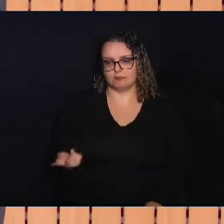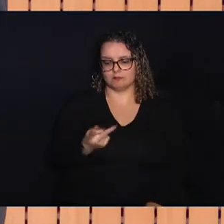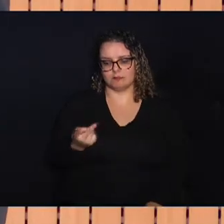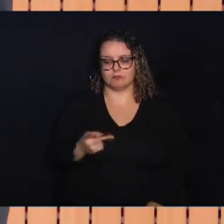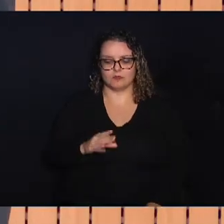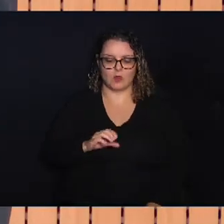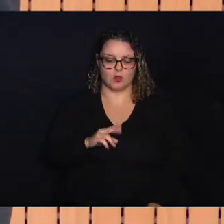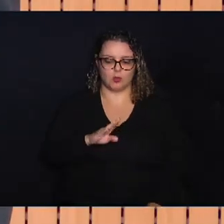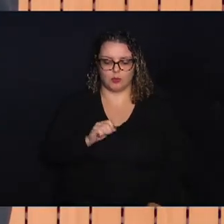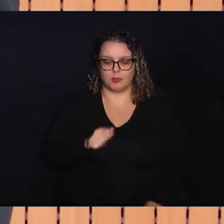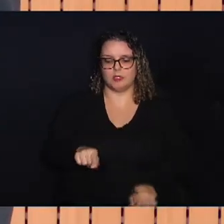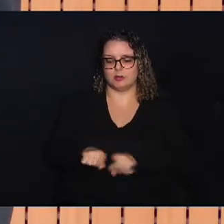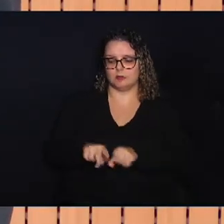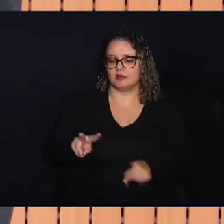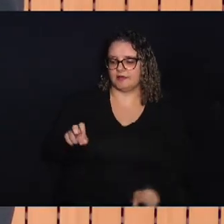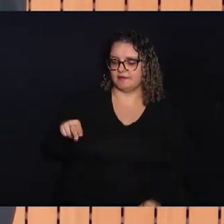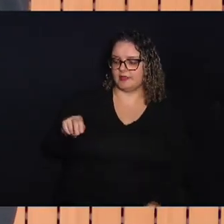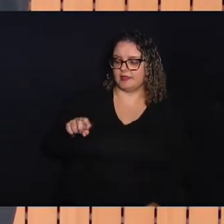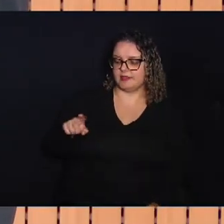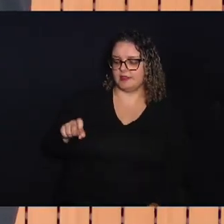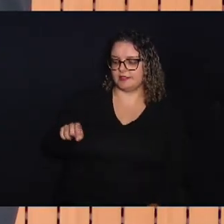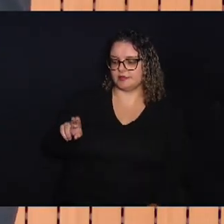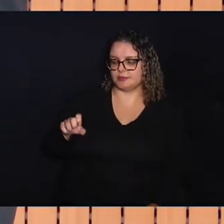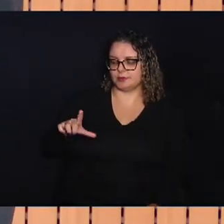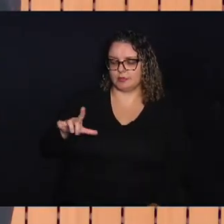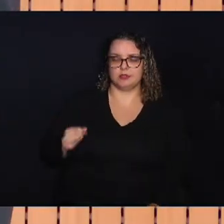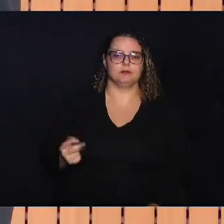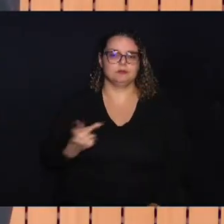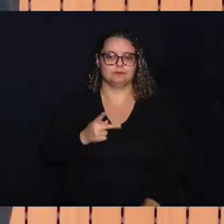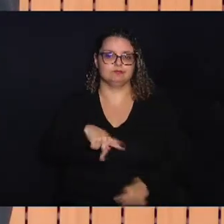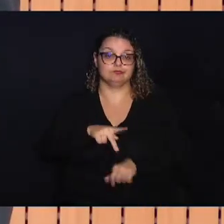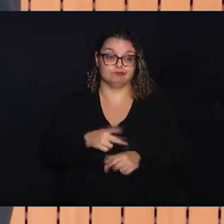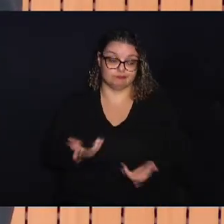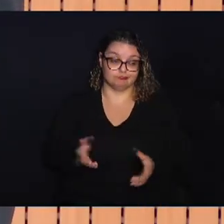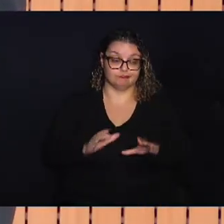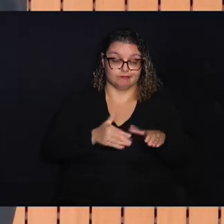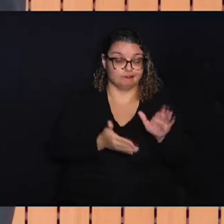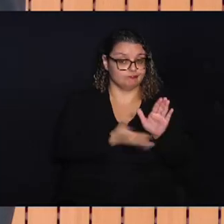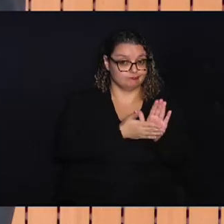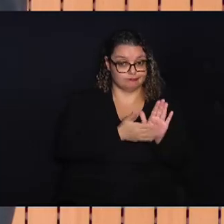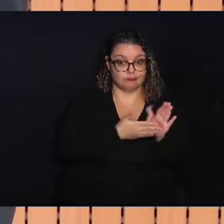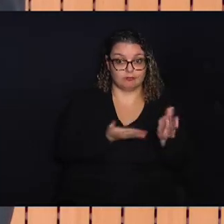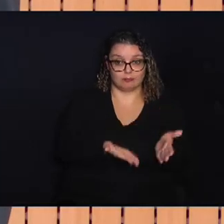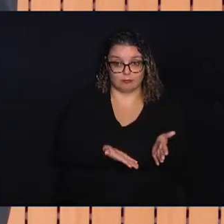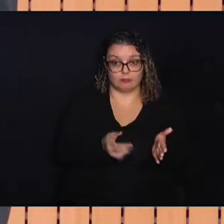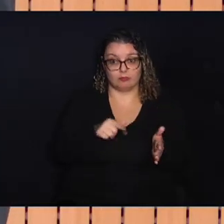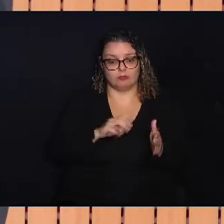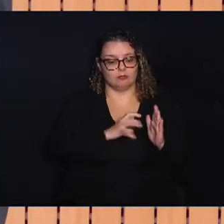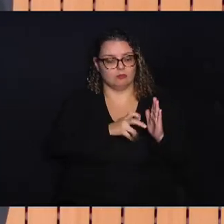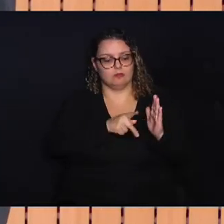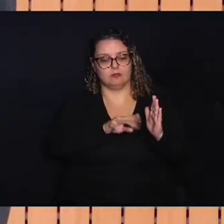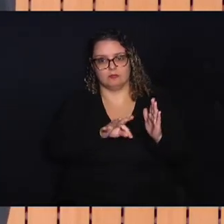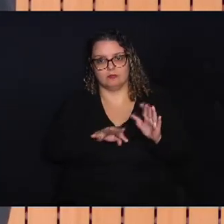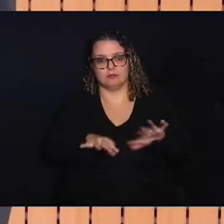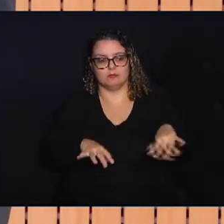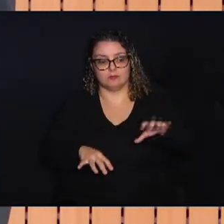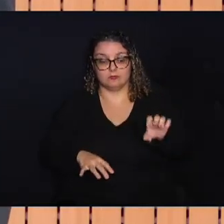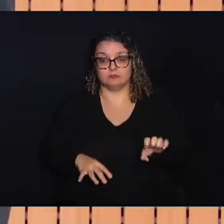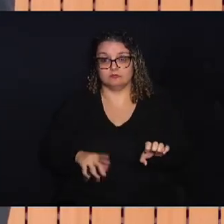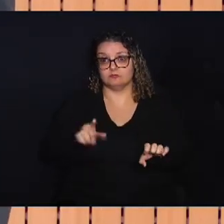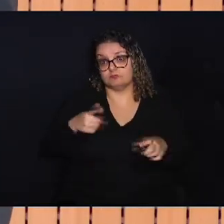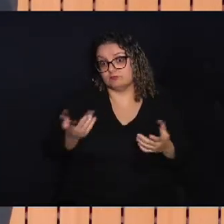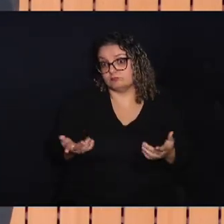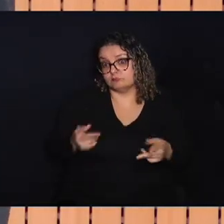gente fica realmente indignado, porque o mesmo grupo que está propondo isso, que é o grupo do PT, da esquerda, é o povo